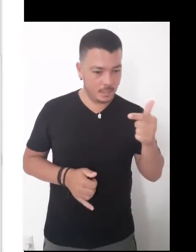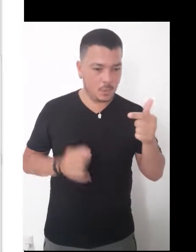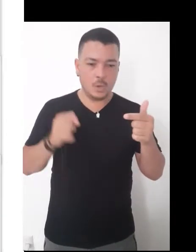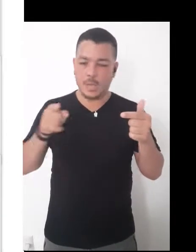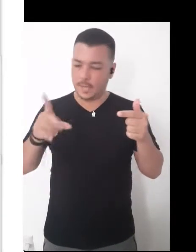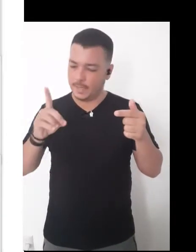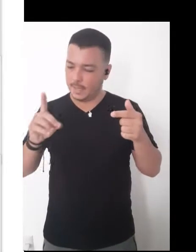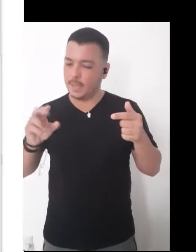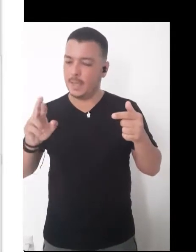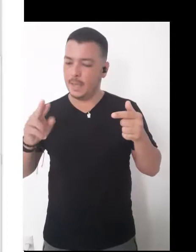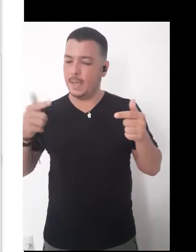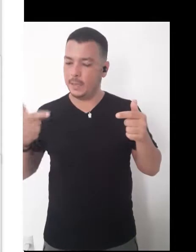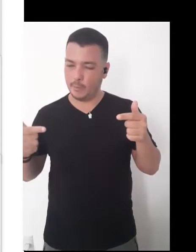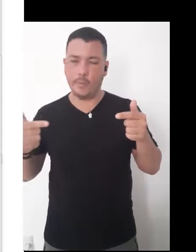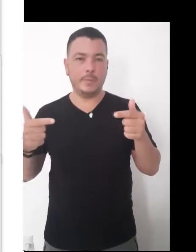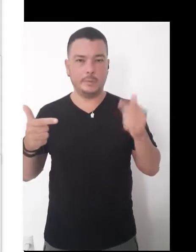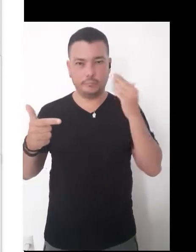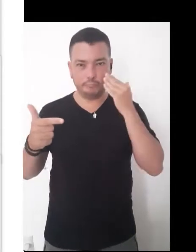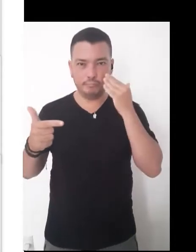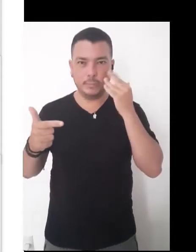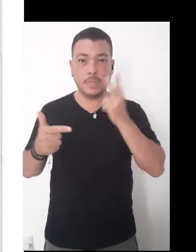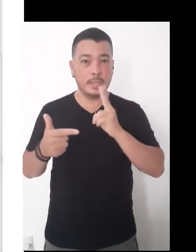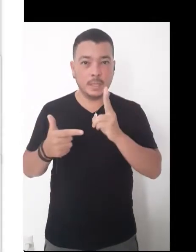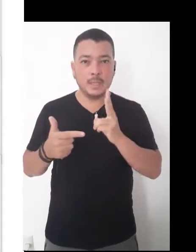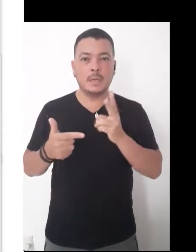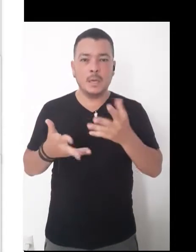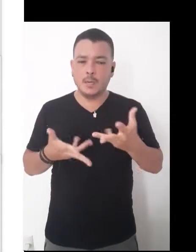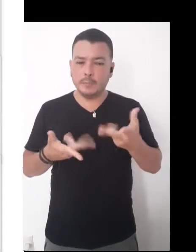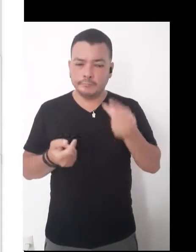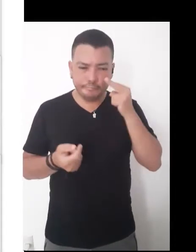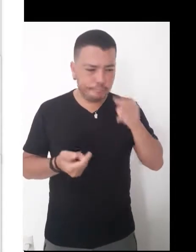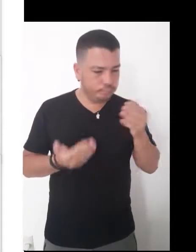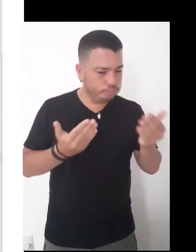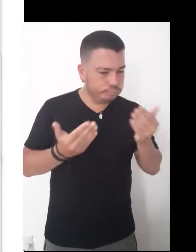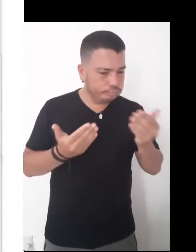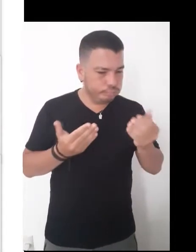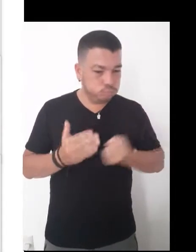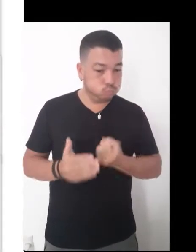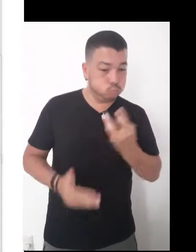DDR2. E o comecinho normalmente é sempre a capacidade, o tamanho, a